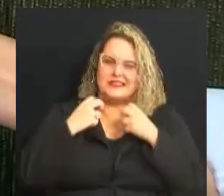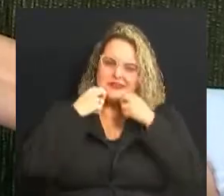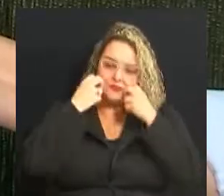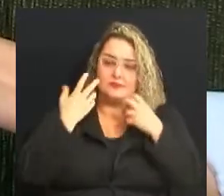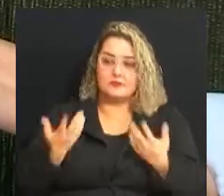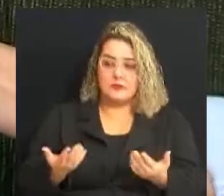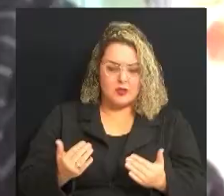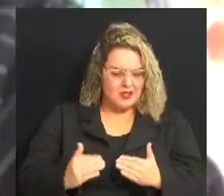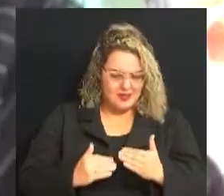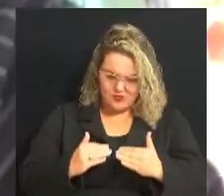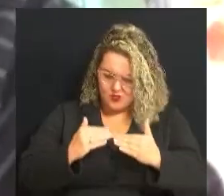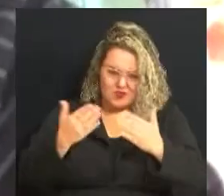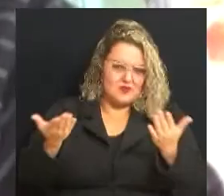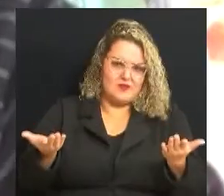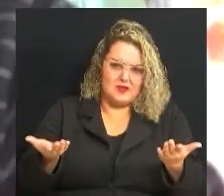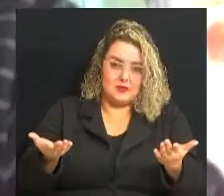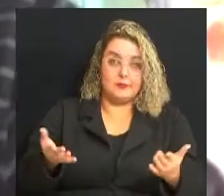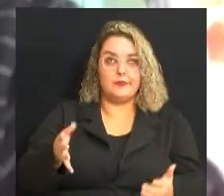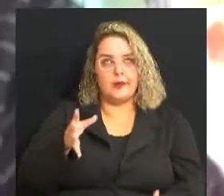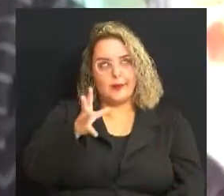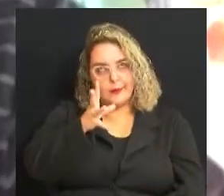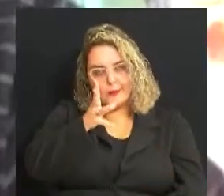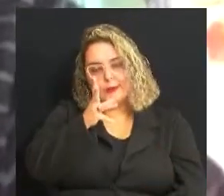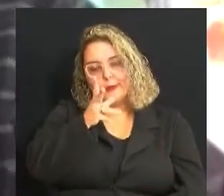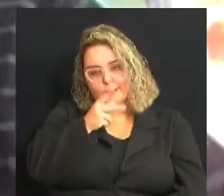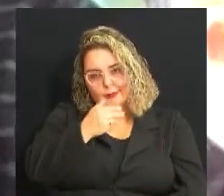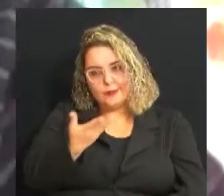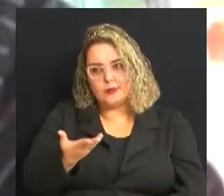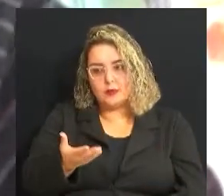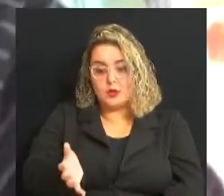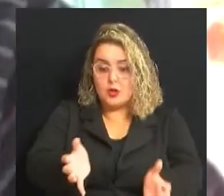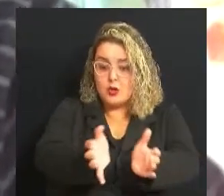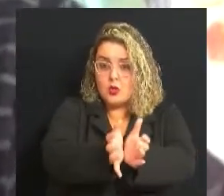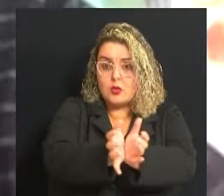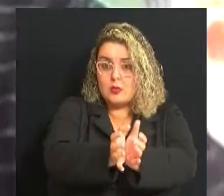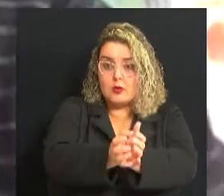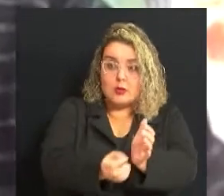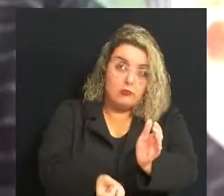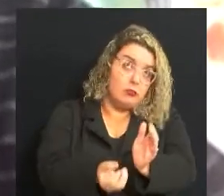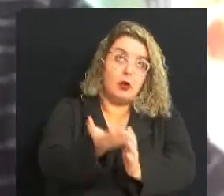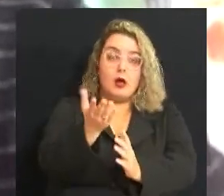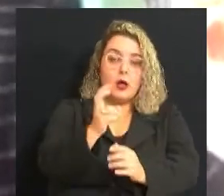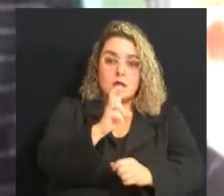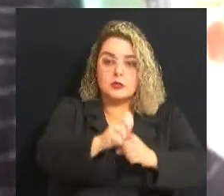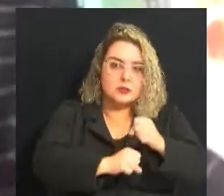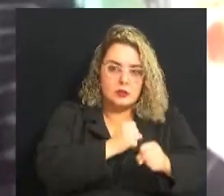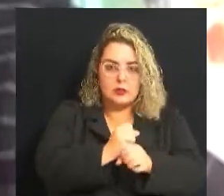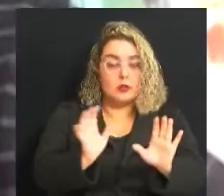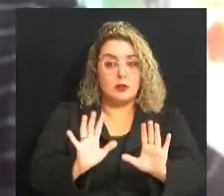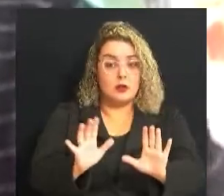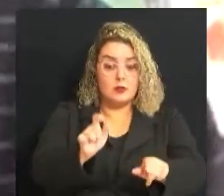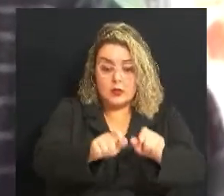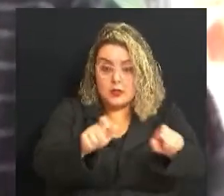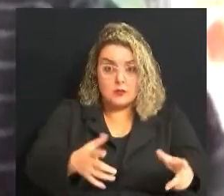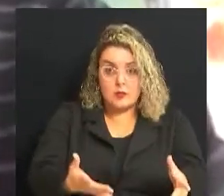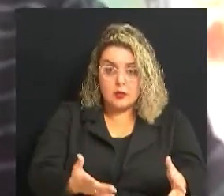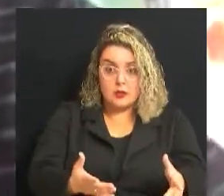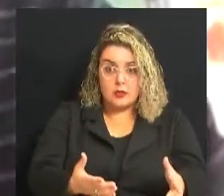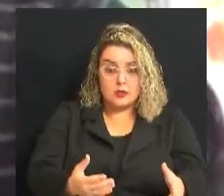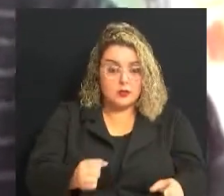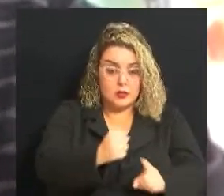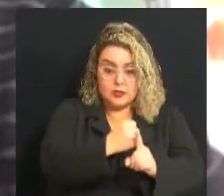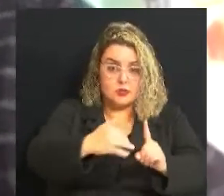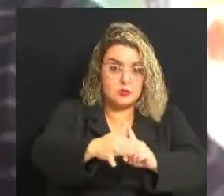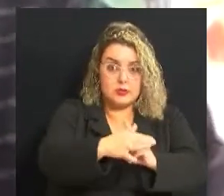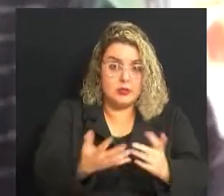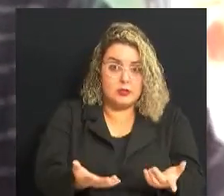você era constrangedor tardia tardia esses grupos não surgiram há cinco anos essas